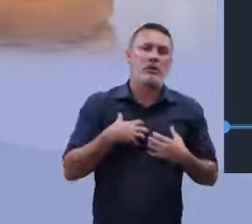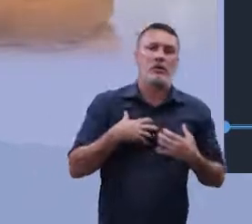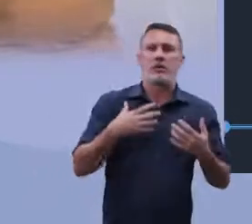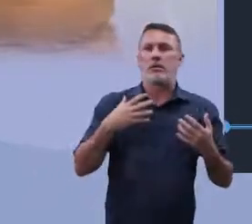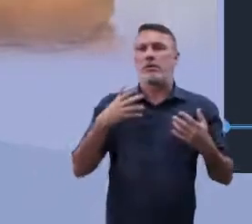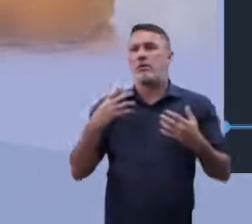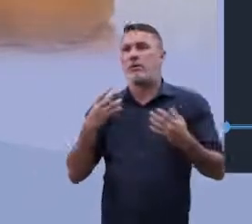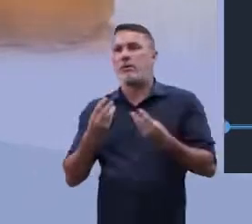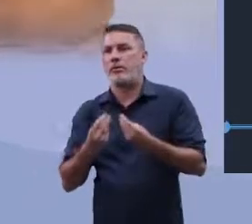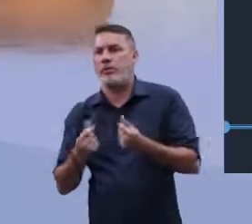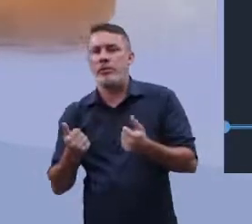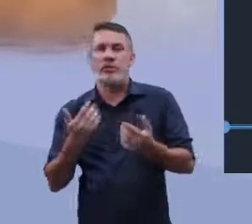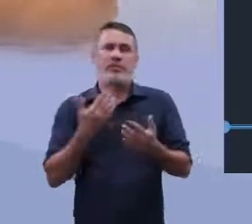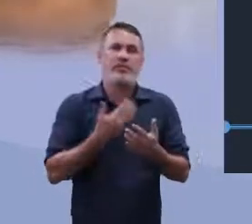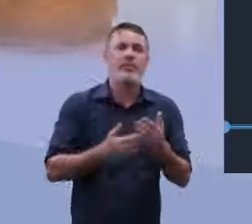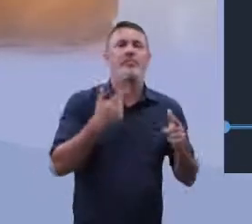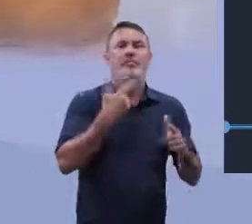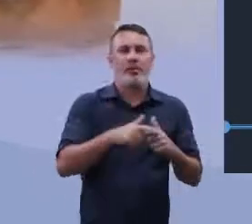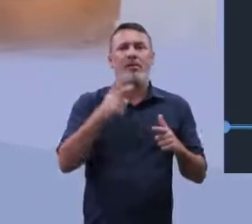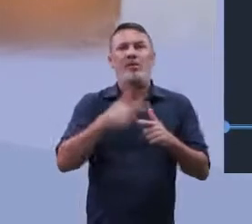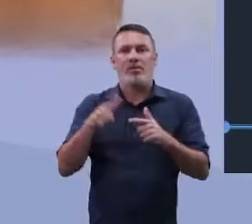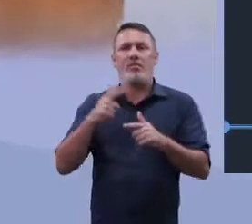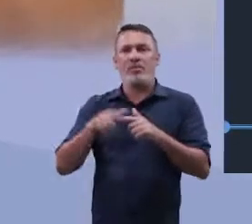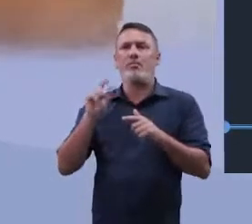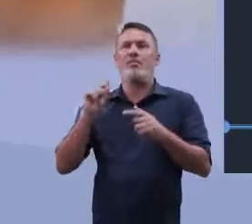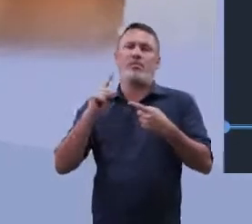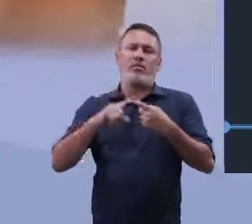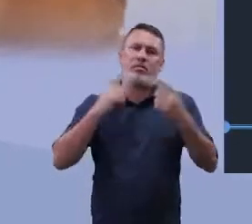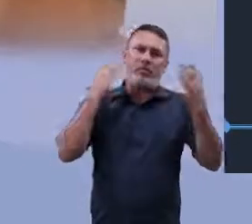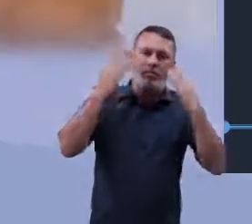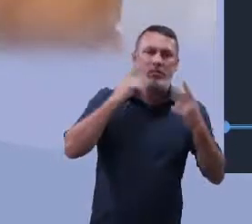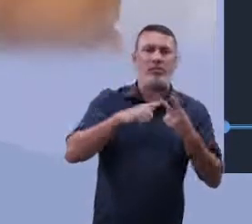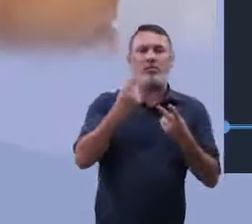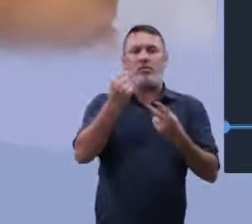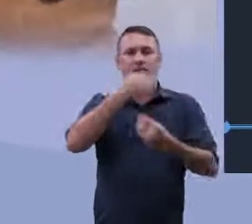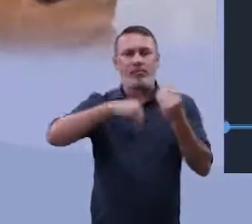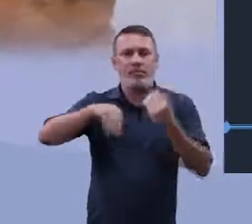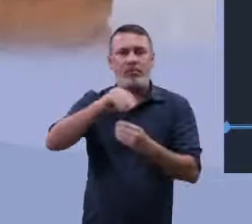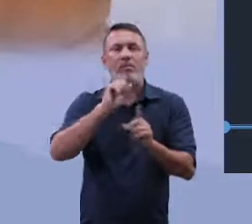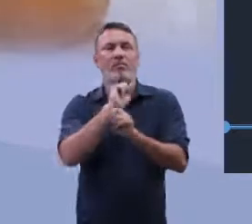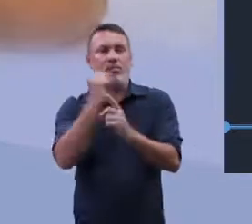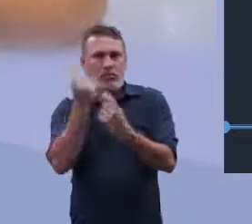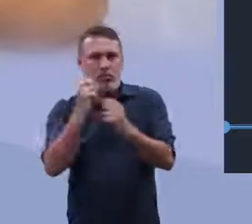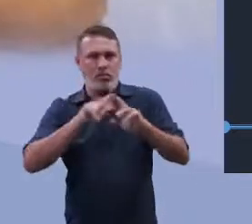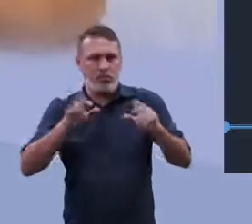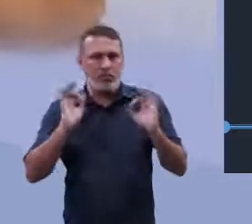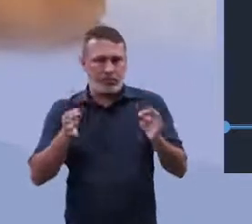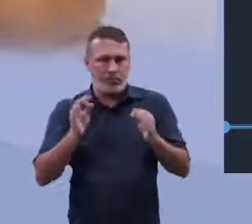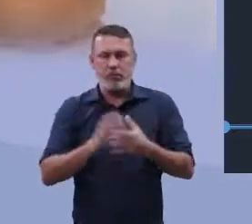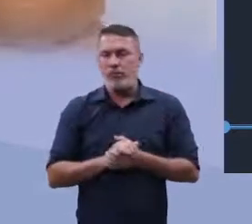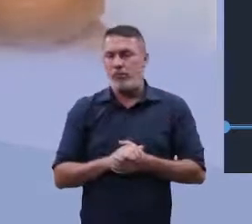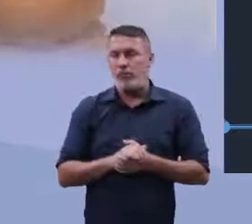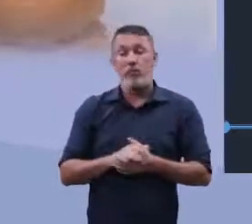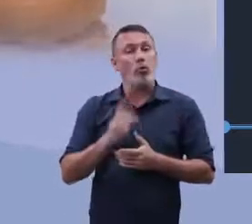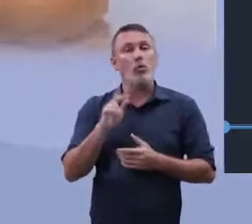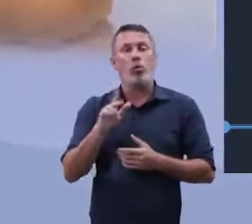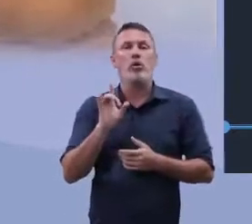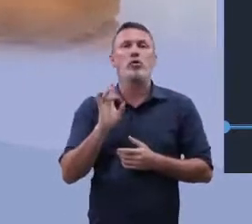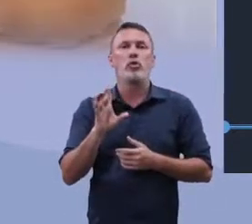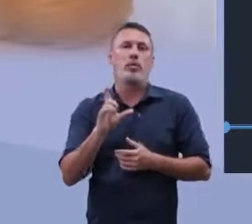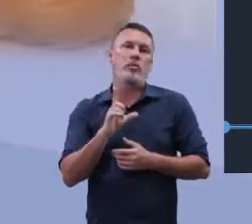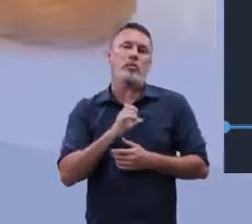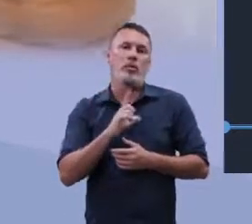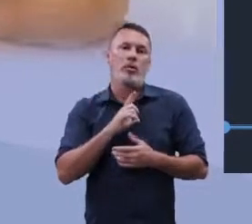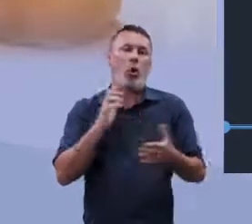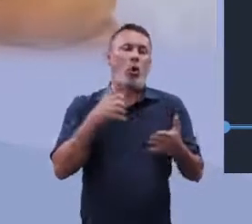né? Traz aquela frustração e os problemas vêm acontecendo, psicológico, problemas financeiros, problemas sociais. Então, não